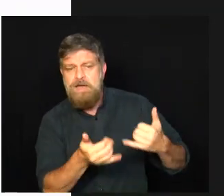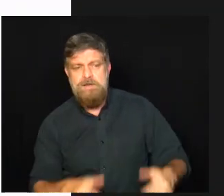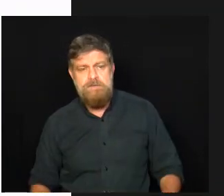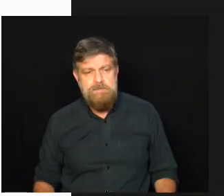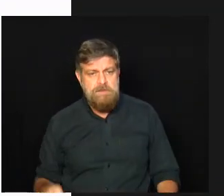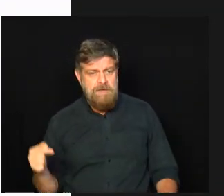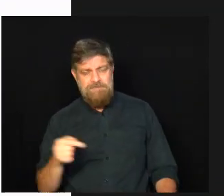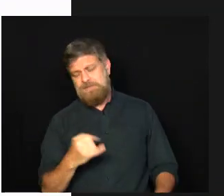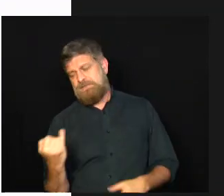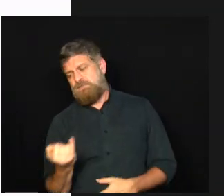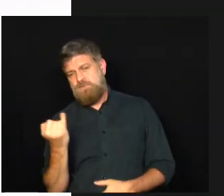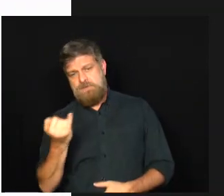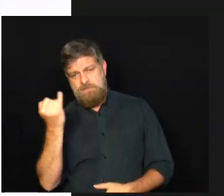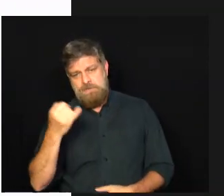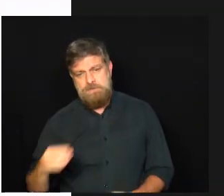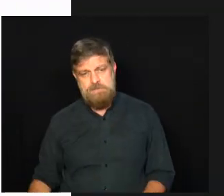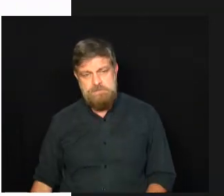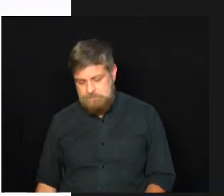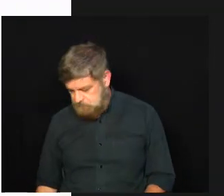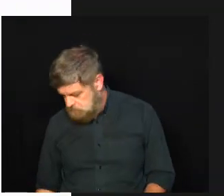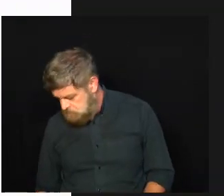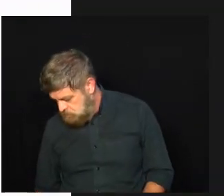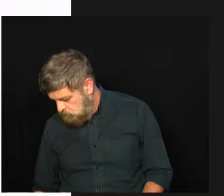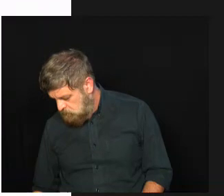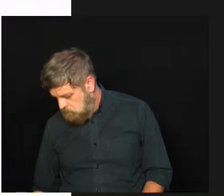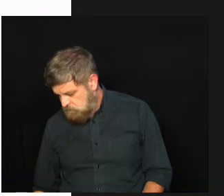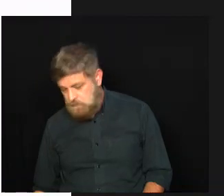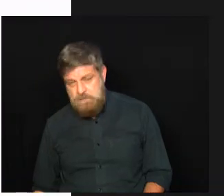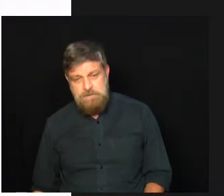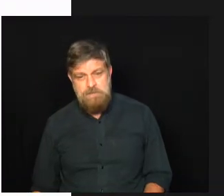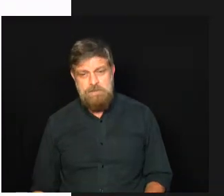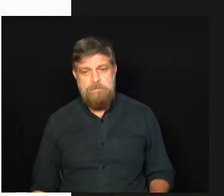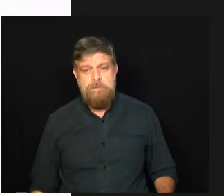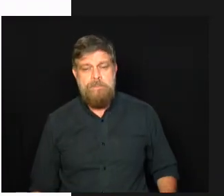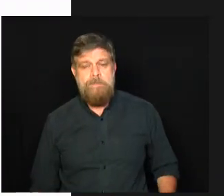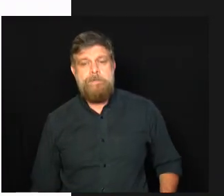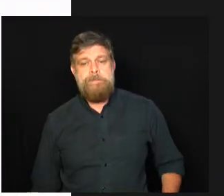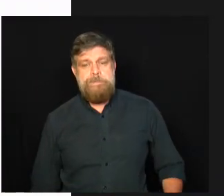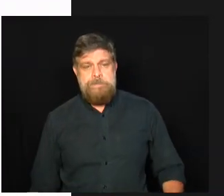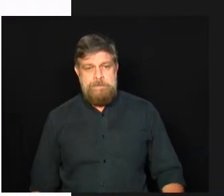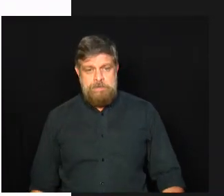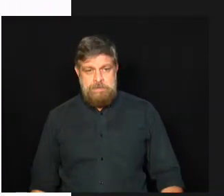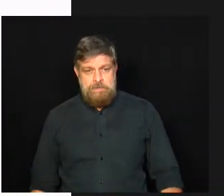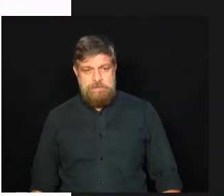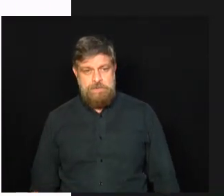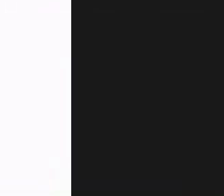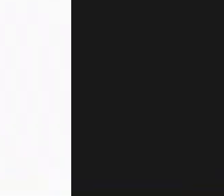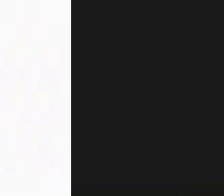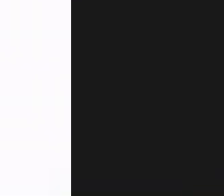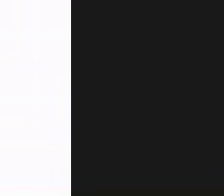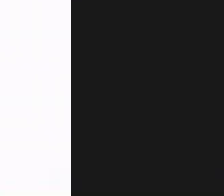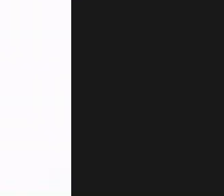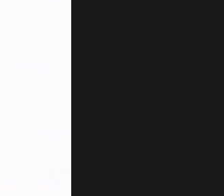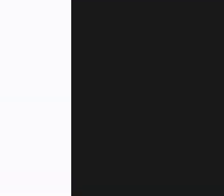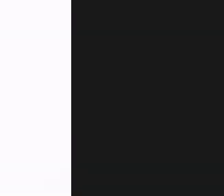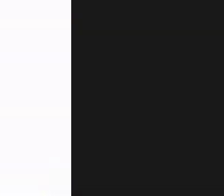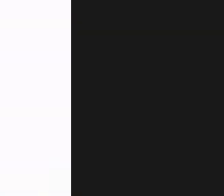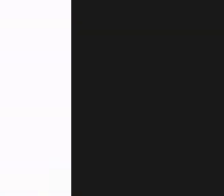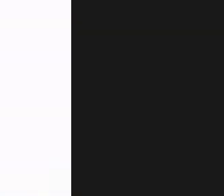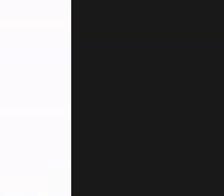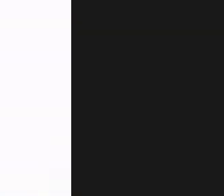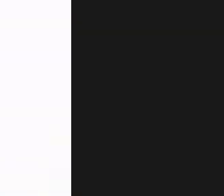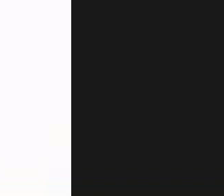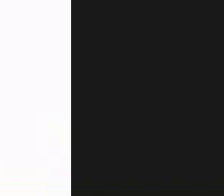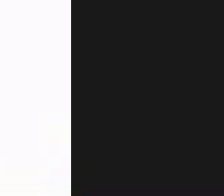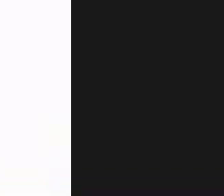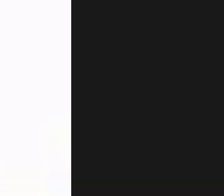vai ser muito importante. Eu acho que, vereadora, eu falaria mais 1, 2 horas, mas